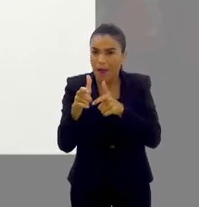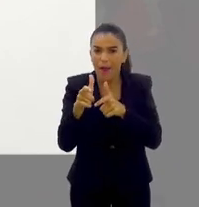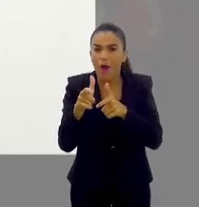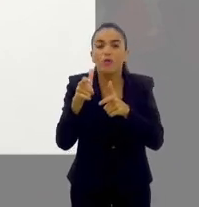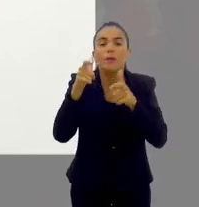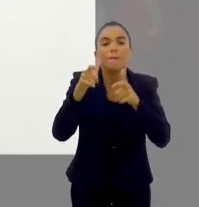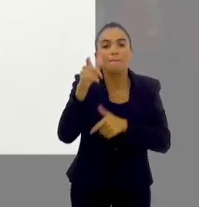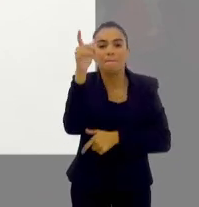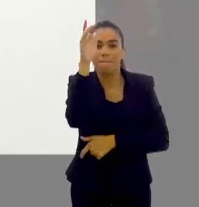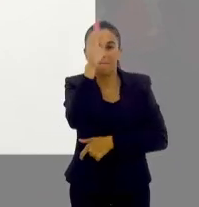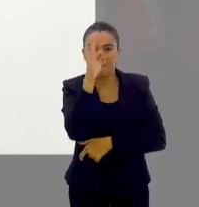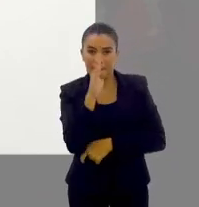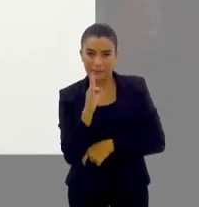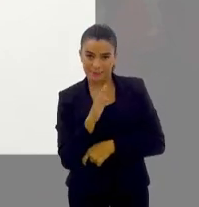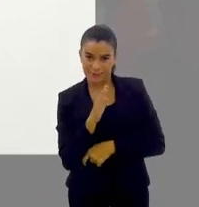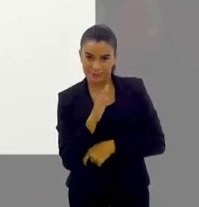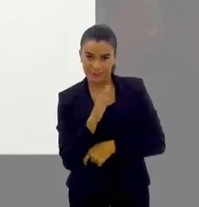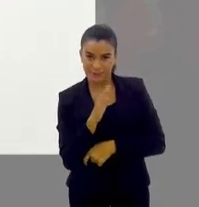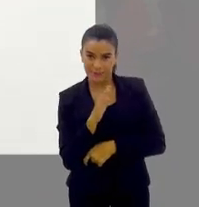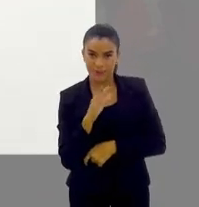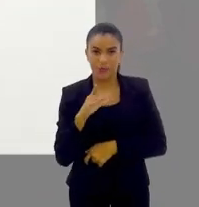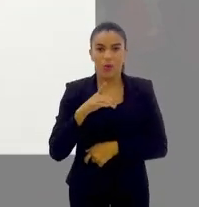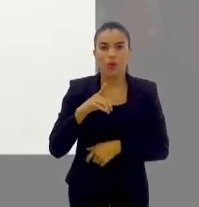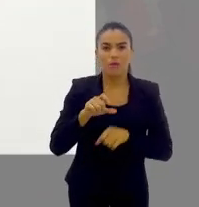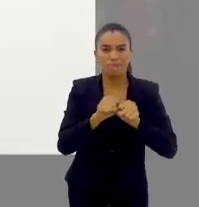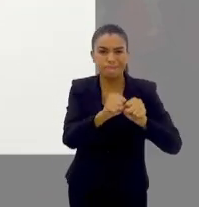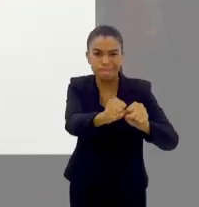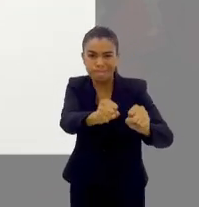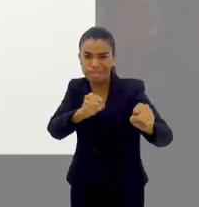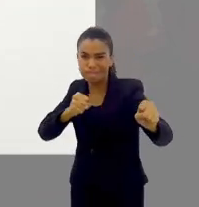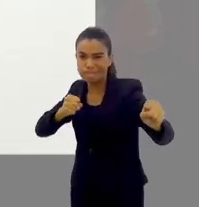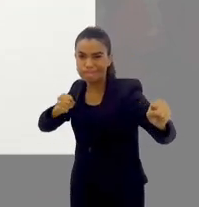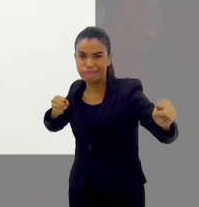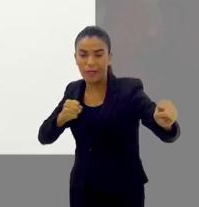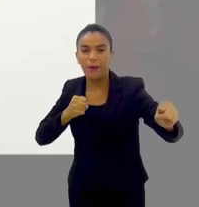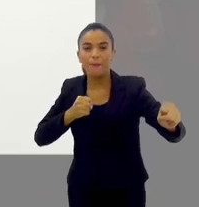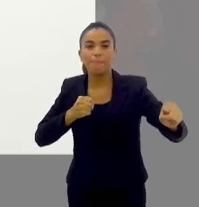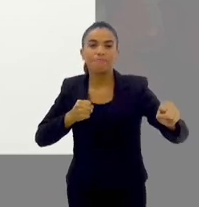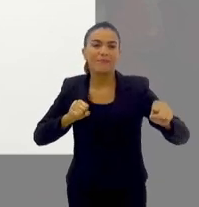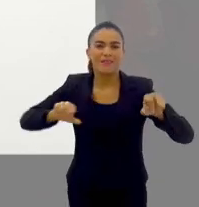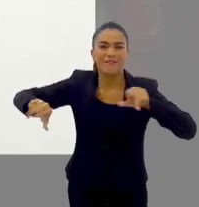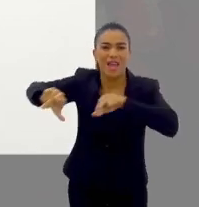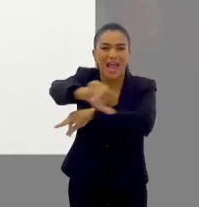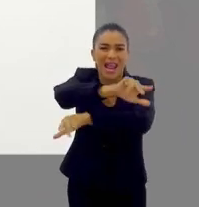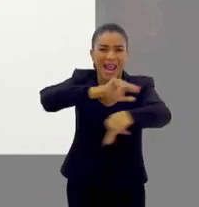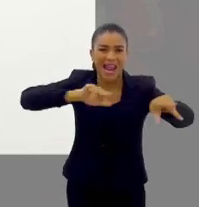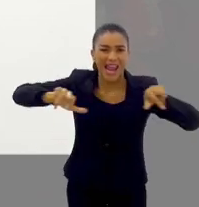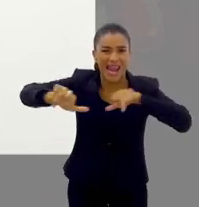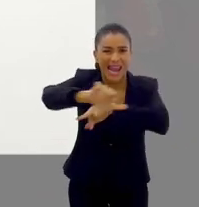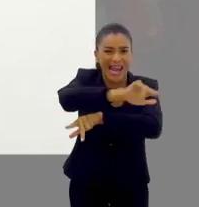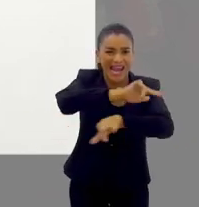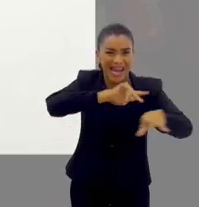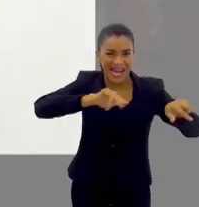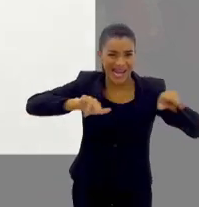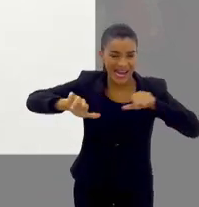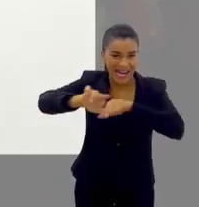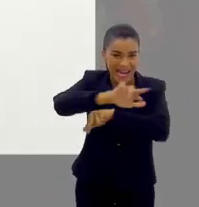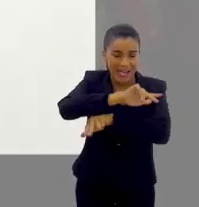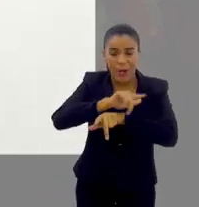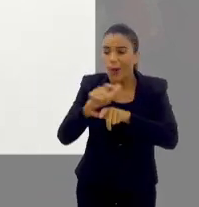nosso país com escala continental, muito heterogêneo, muitas áreas com